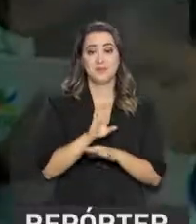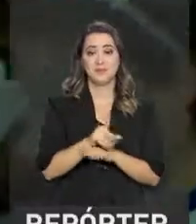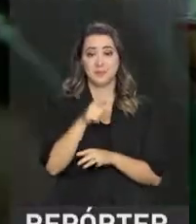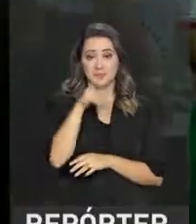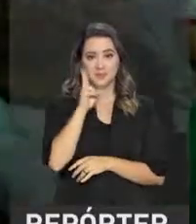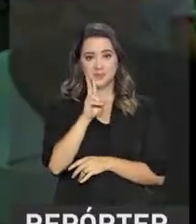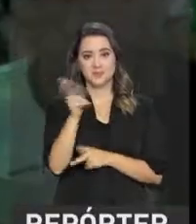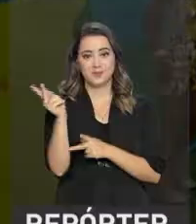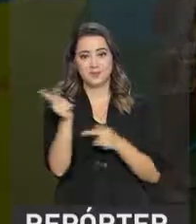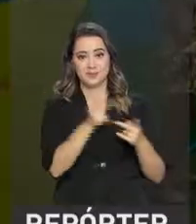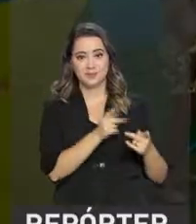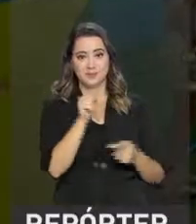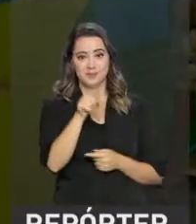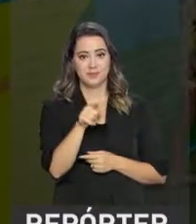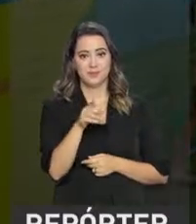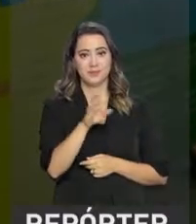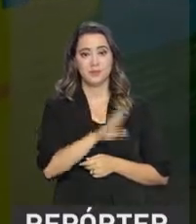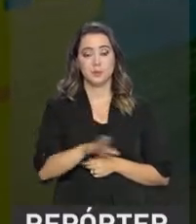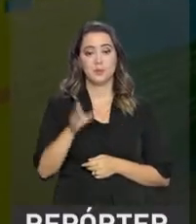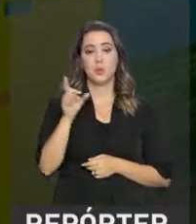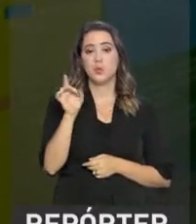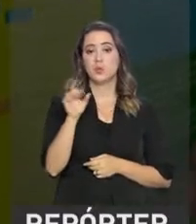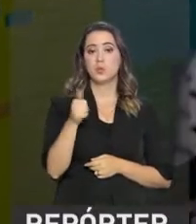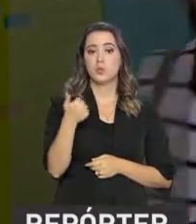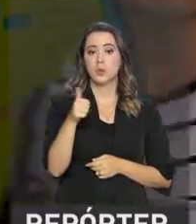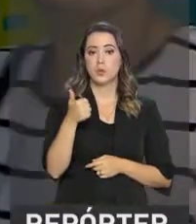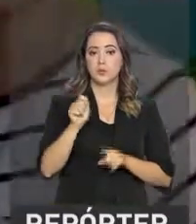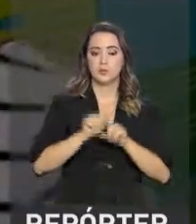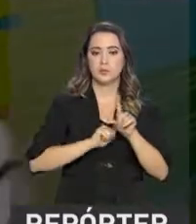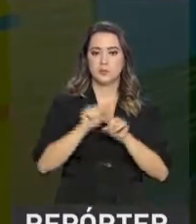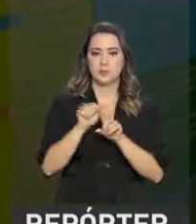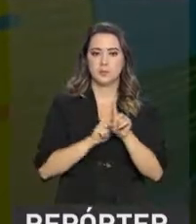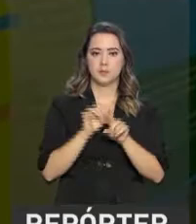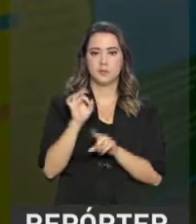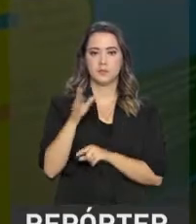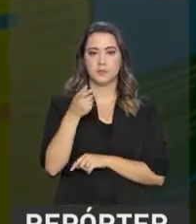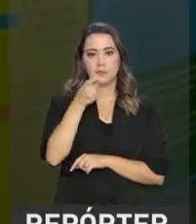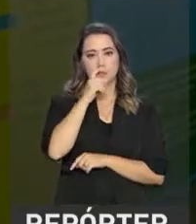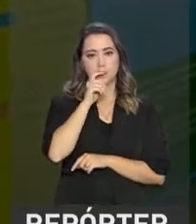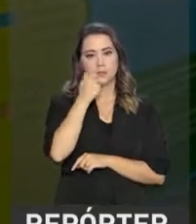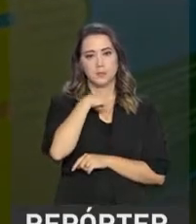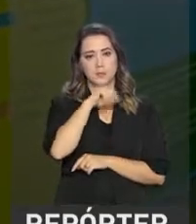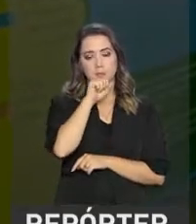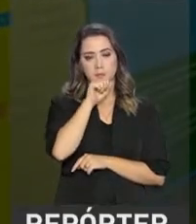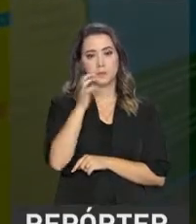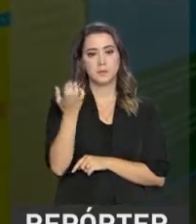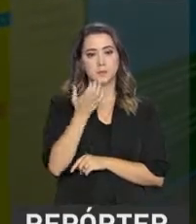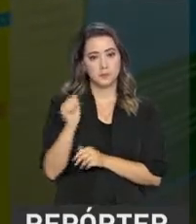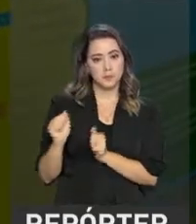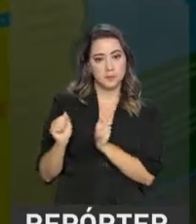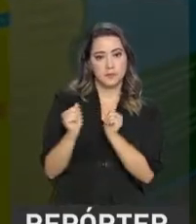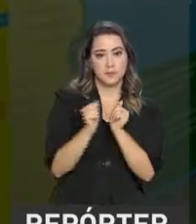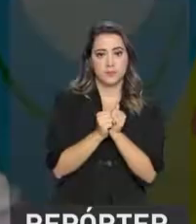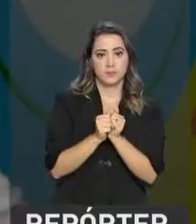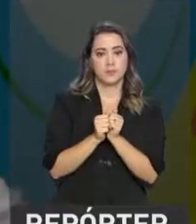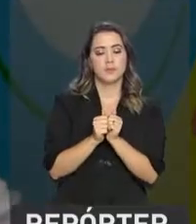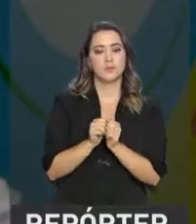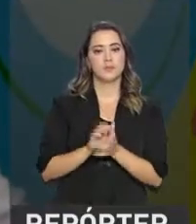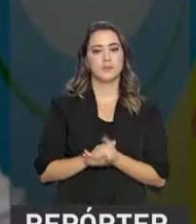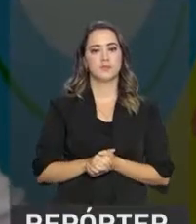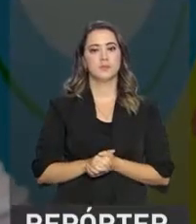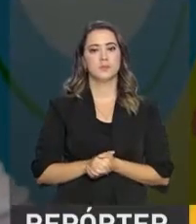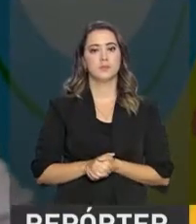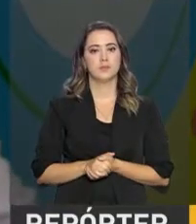da Vila Cidadã. A Maria Júlia tem só 11 meses, mas os pais fizeram questão de levá-la ao evento. A questão